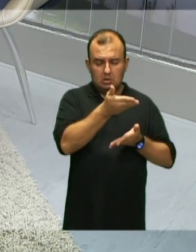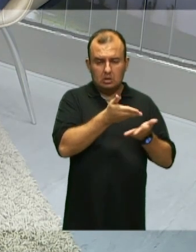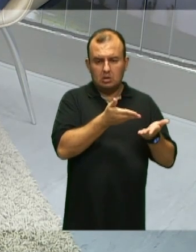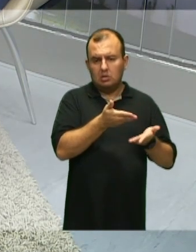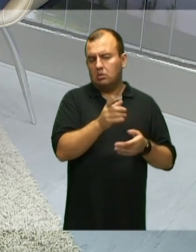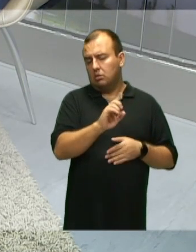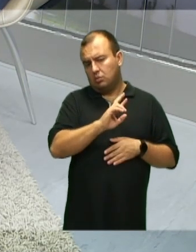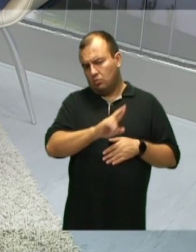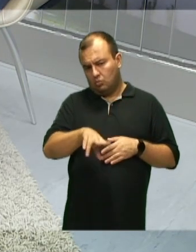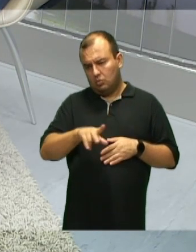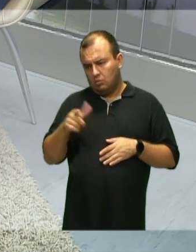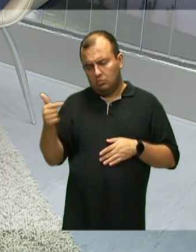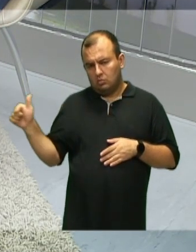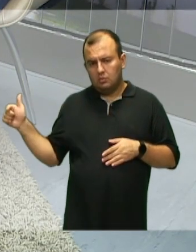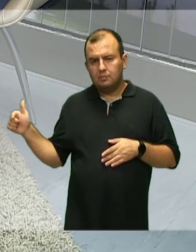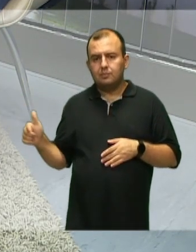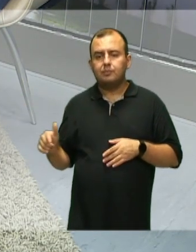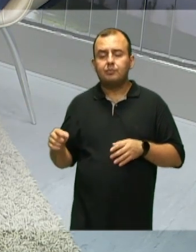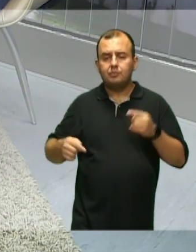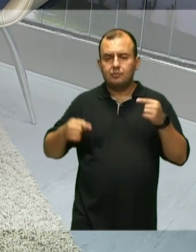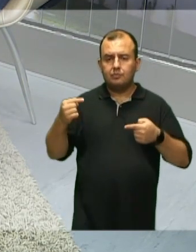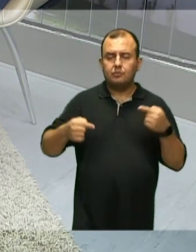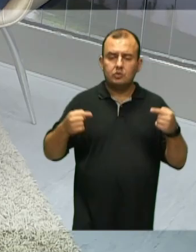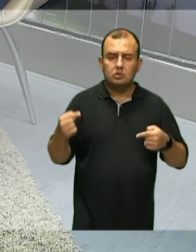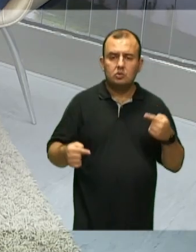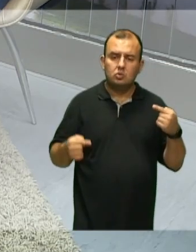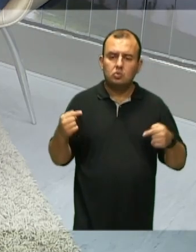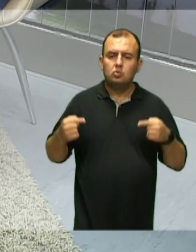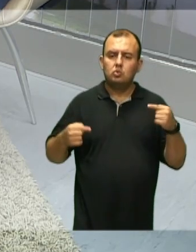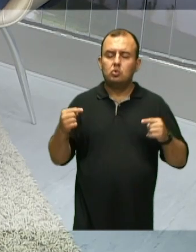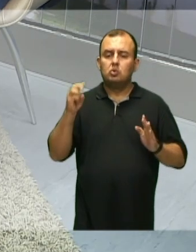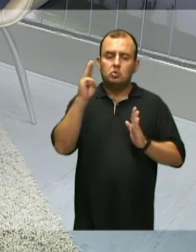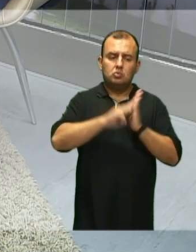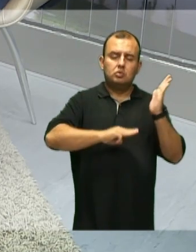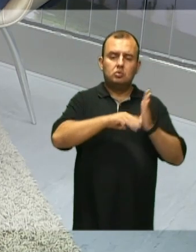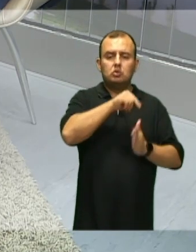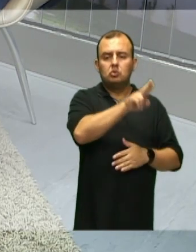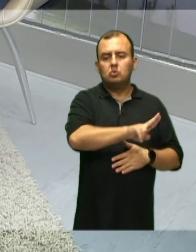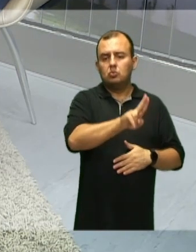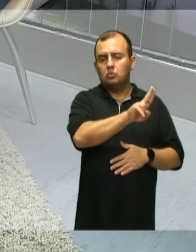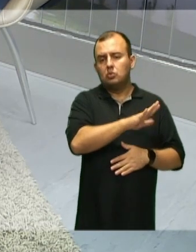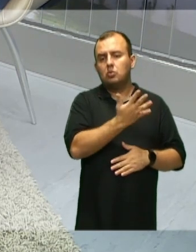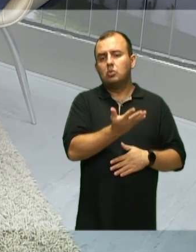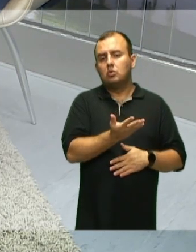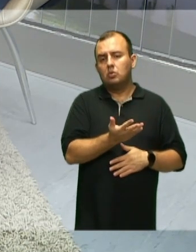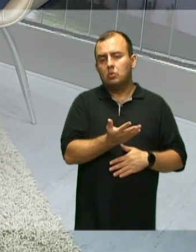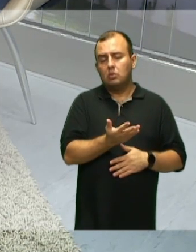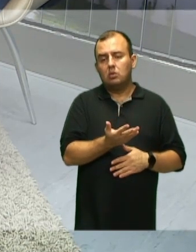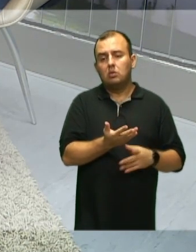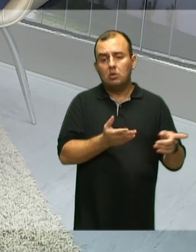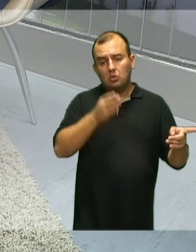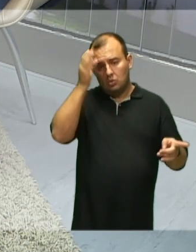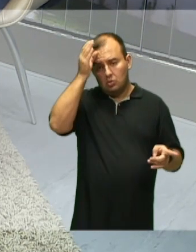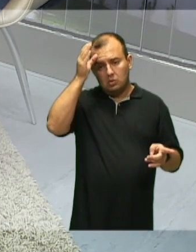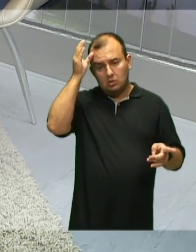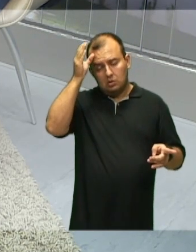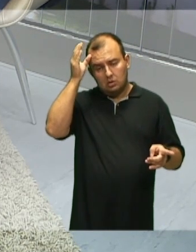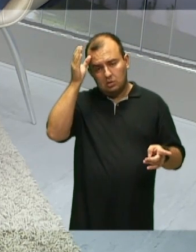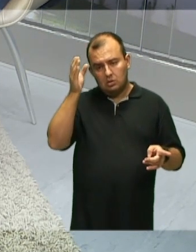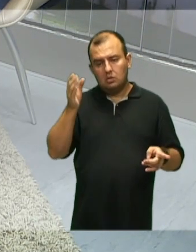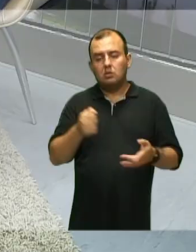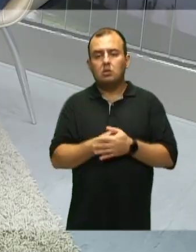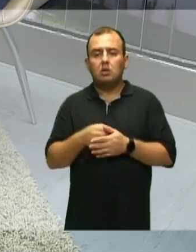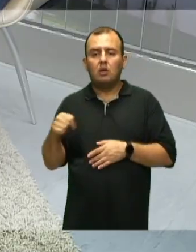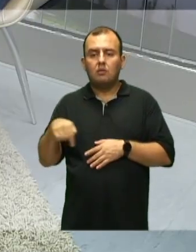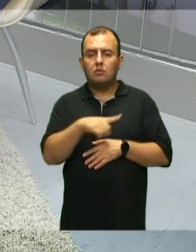discutidos né existe muita discussão na saúde né sobre os métodos mas o que eles utilizam lá é a conscientização o morador de rua